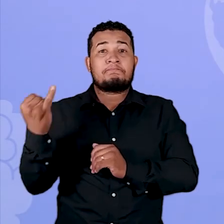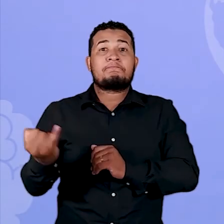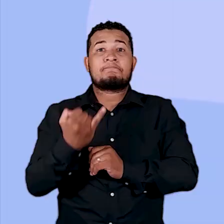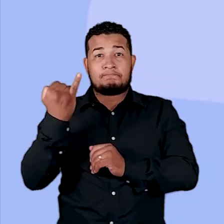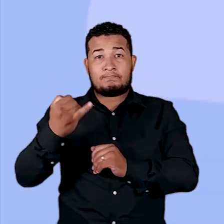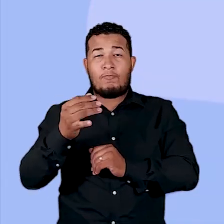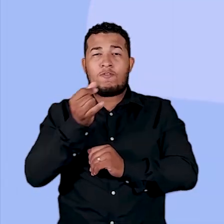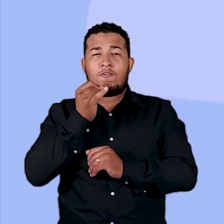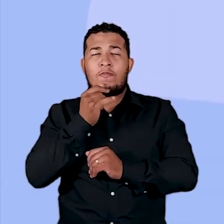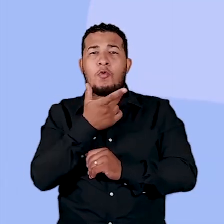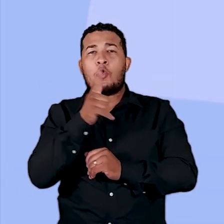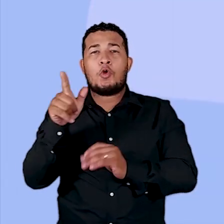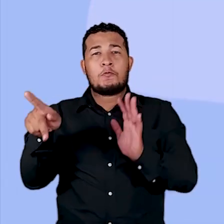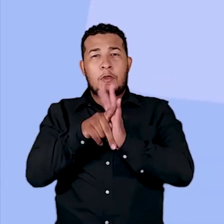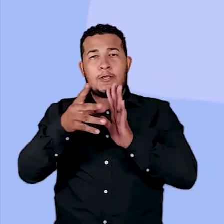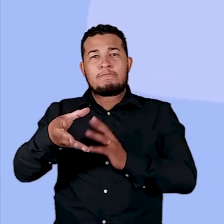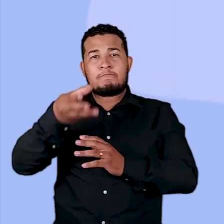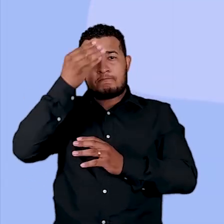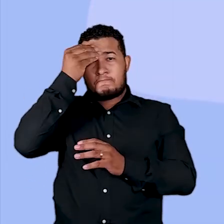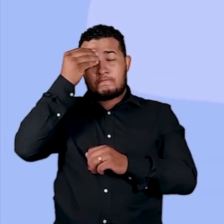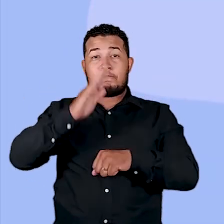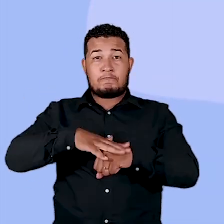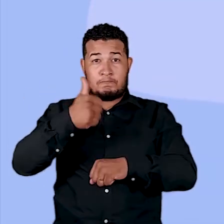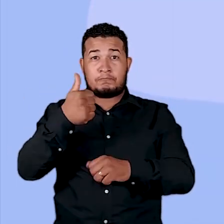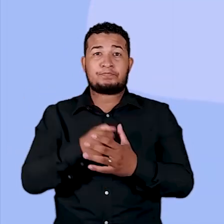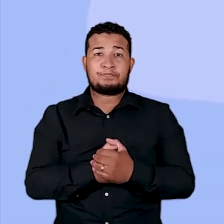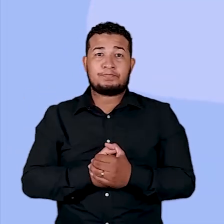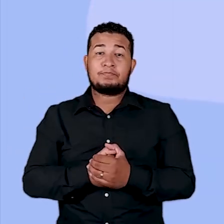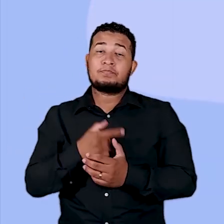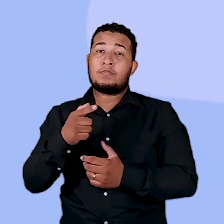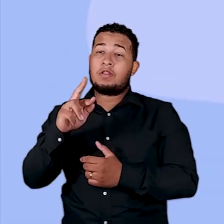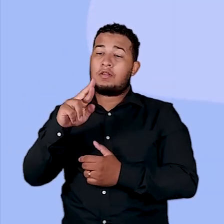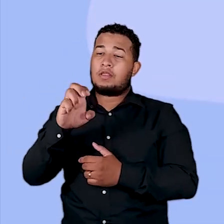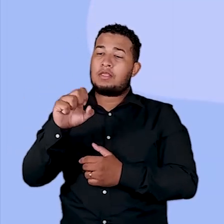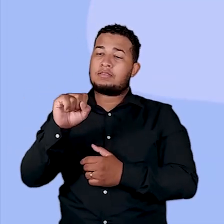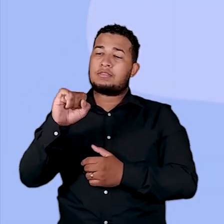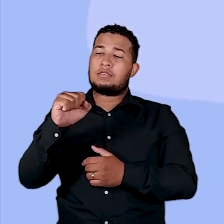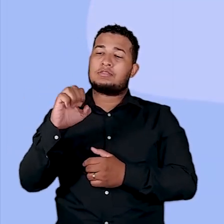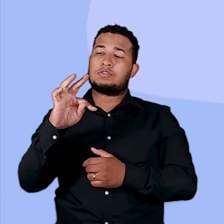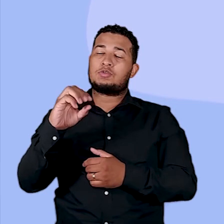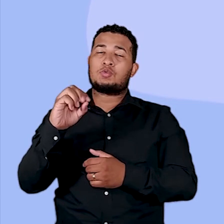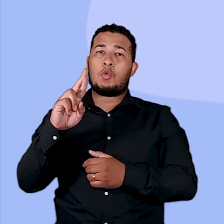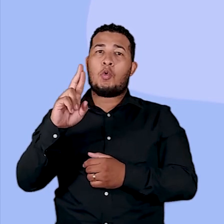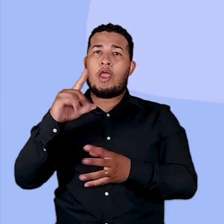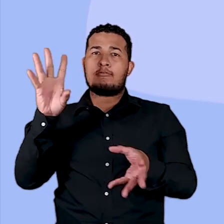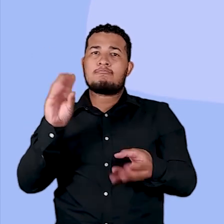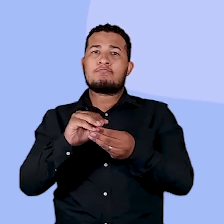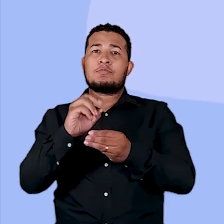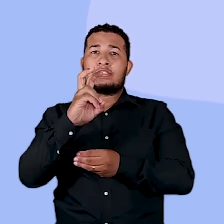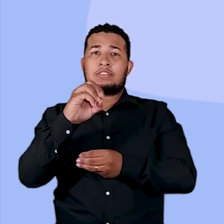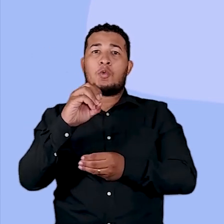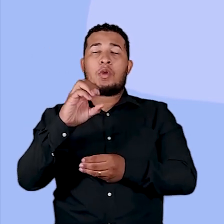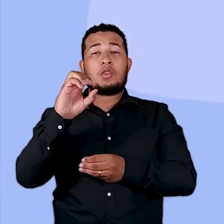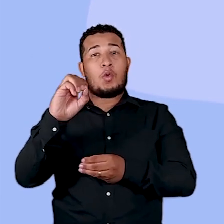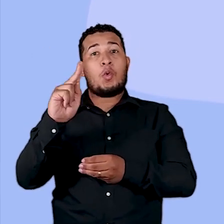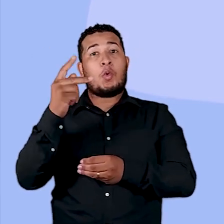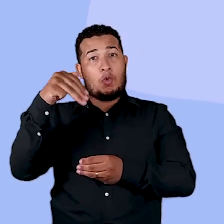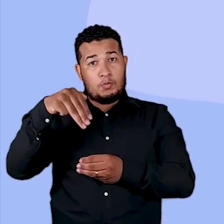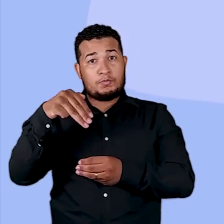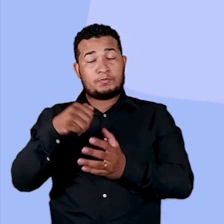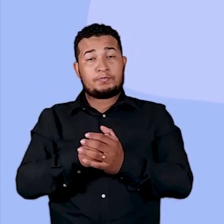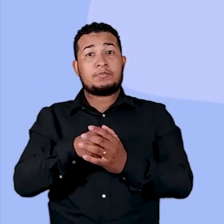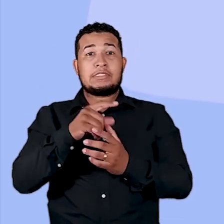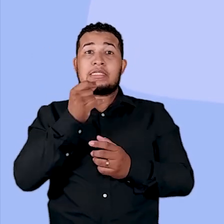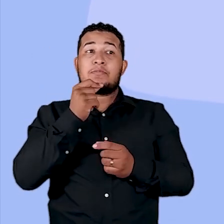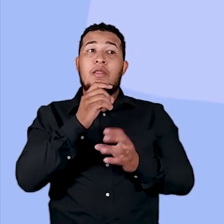a ideia. Um resistor tem resistência igual a 50 ohms. Sob a DDP, U igual a 60 volts. Calcule a